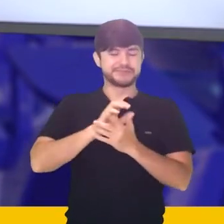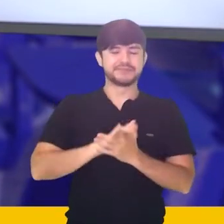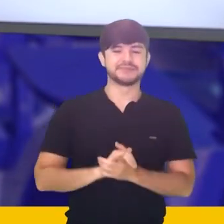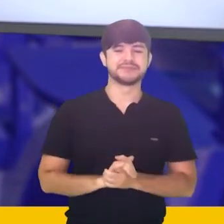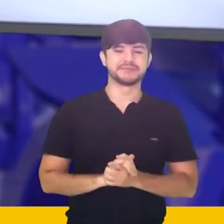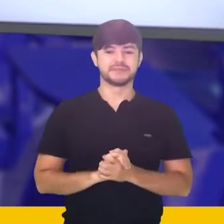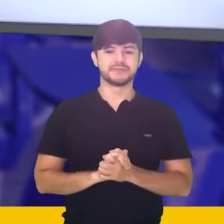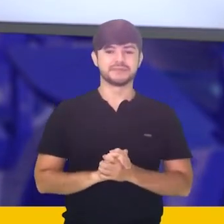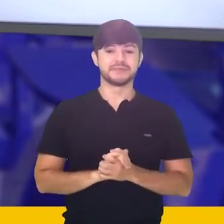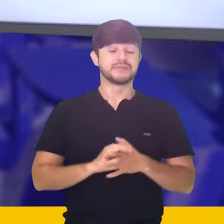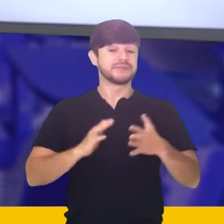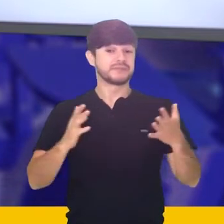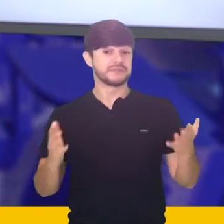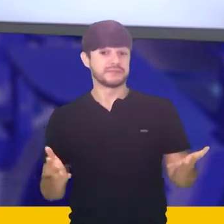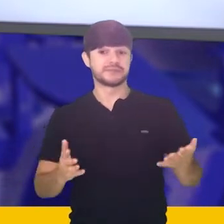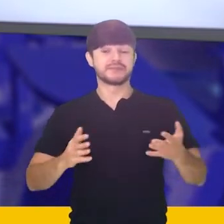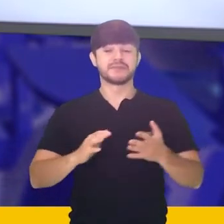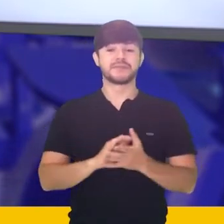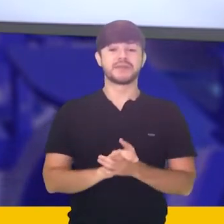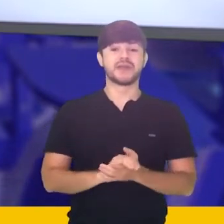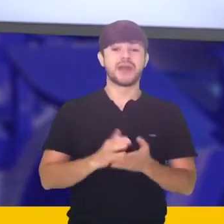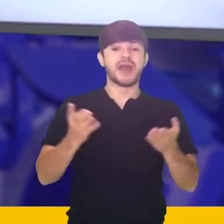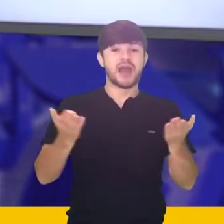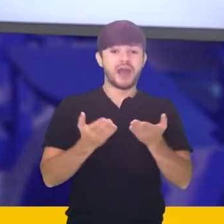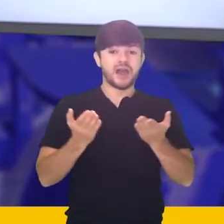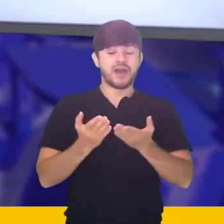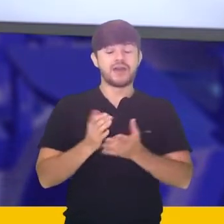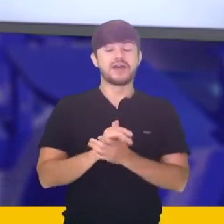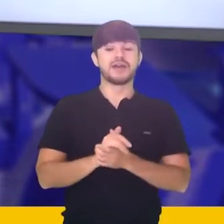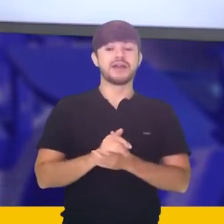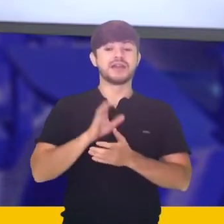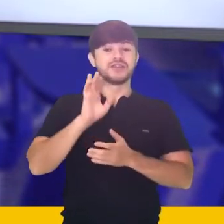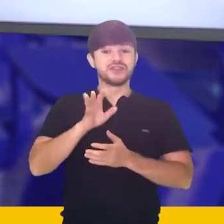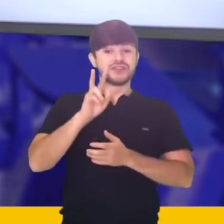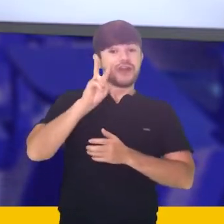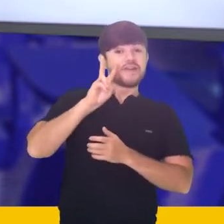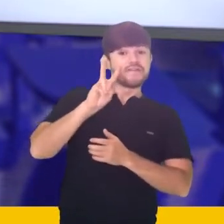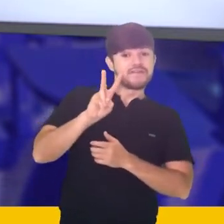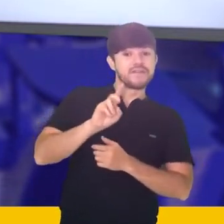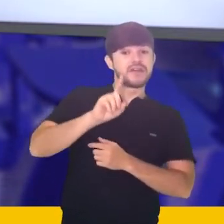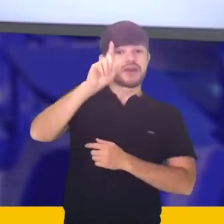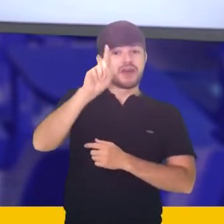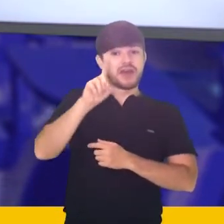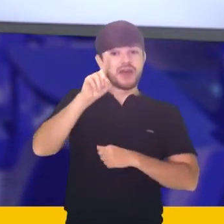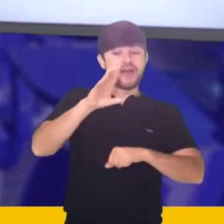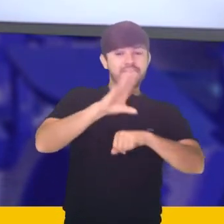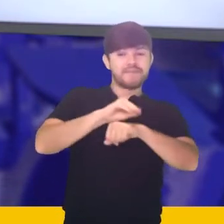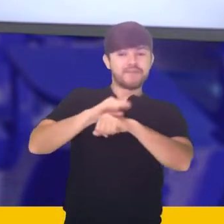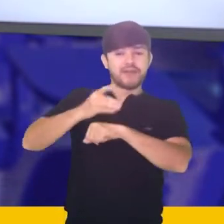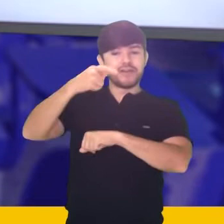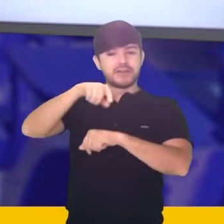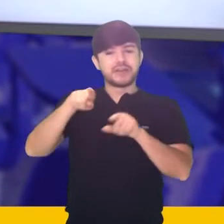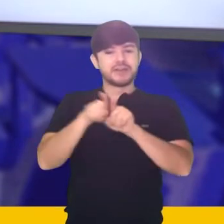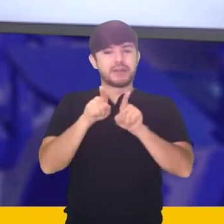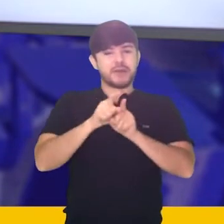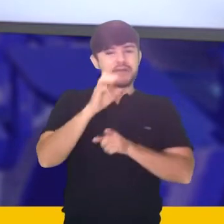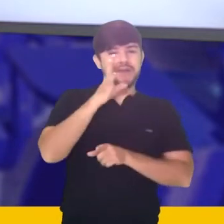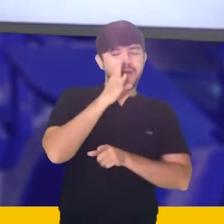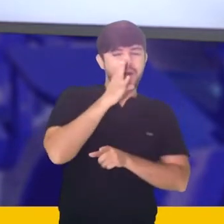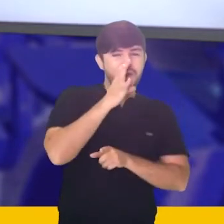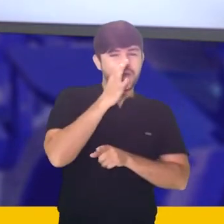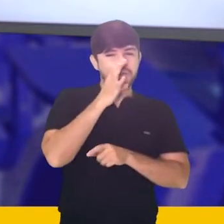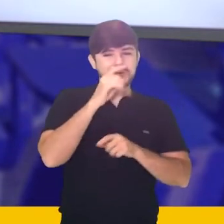né? Então, agora que a gente já viu a partir dessas imagens, a gente vai observar os gráficos,